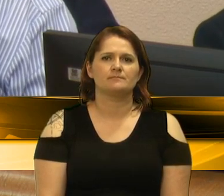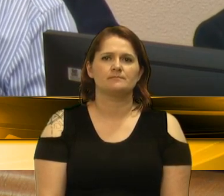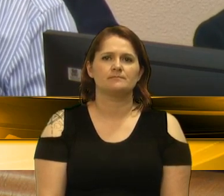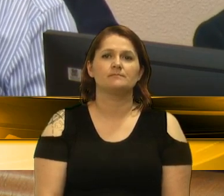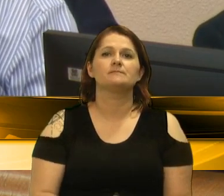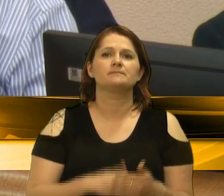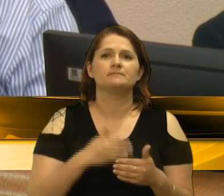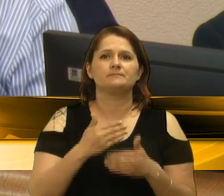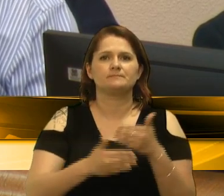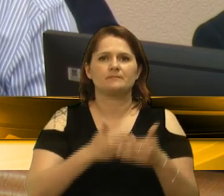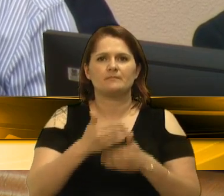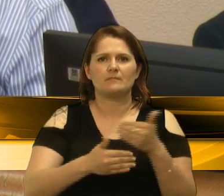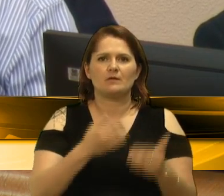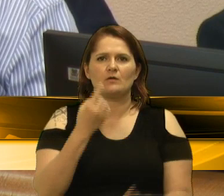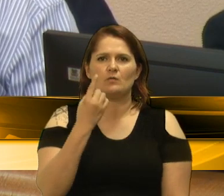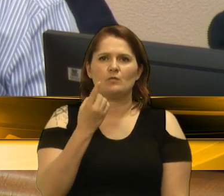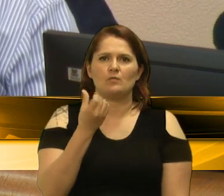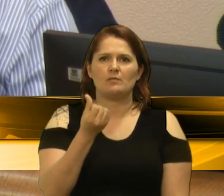Processo